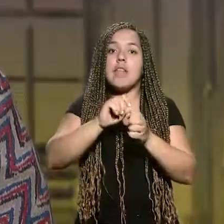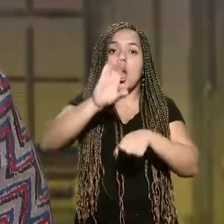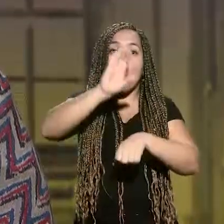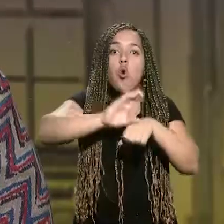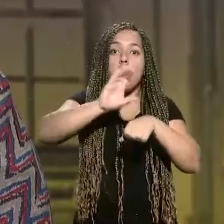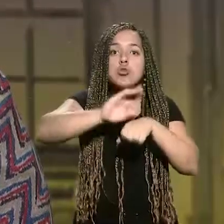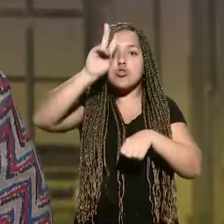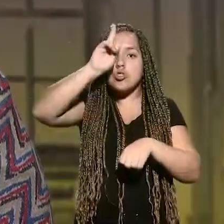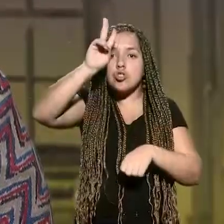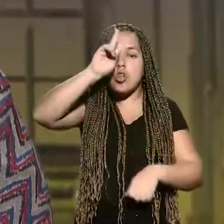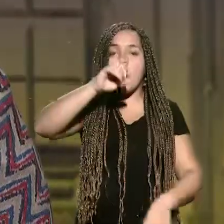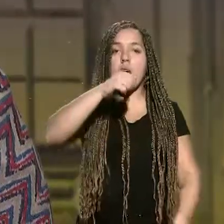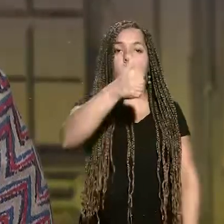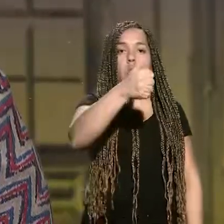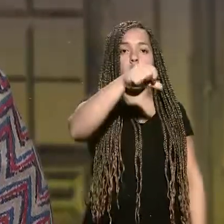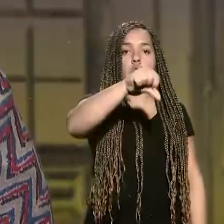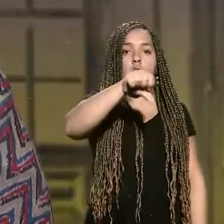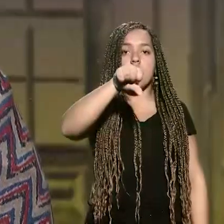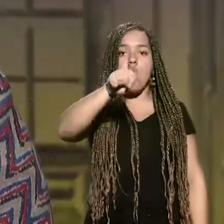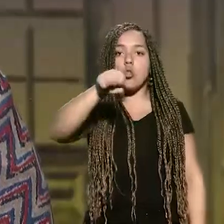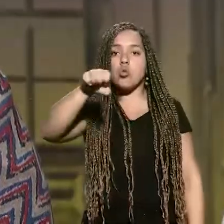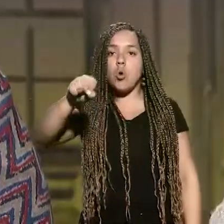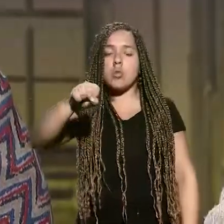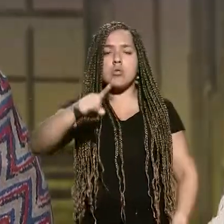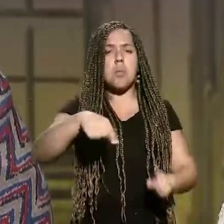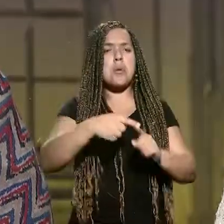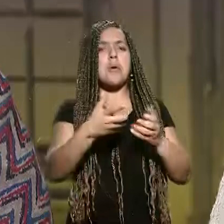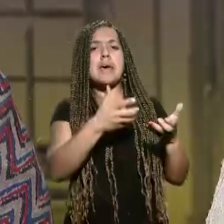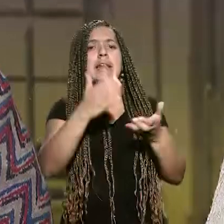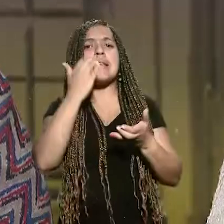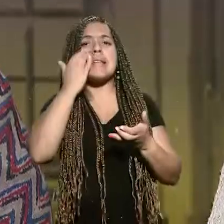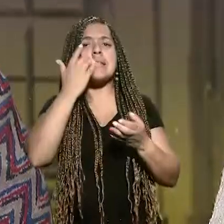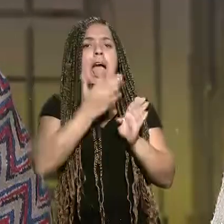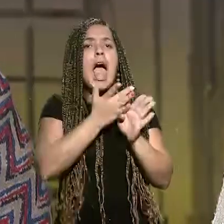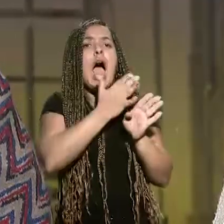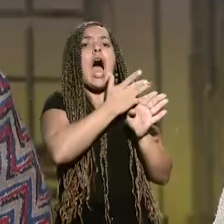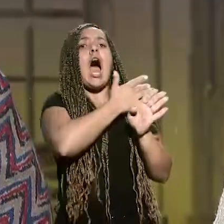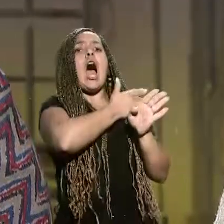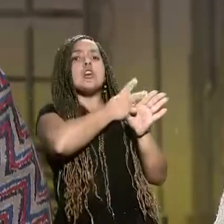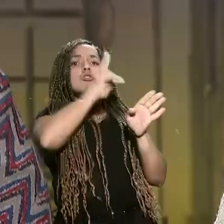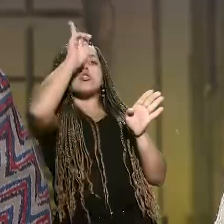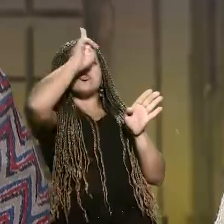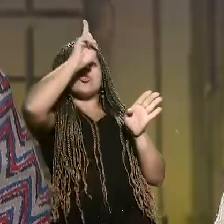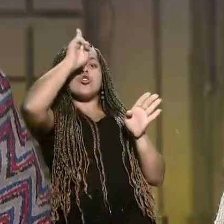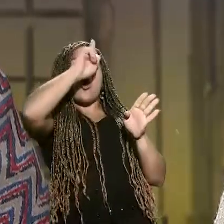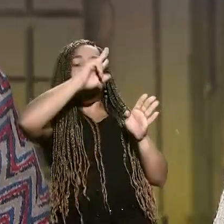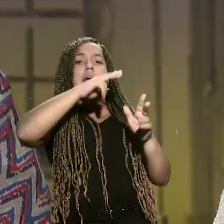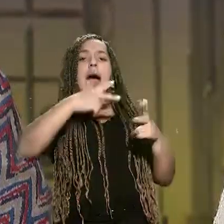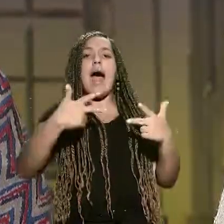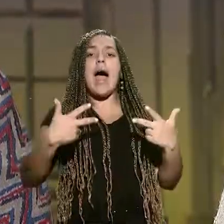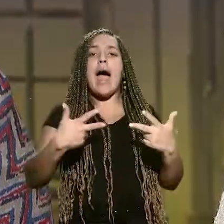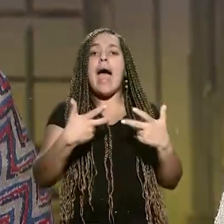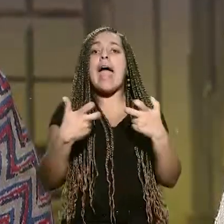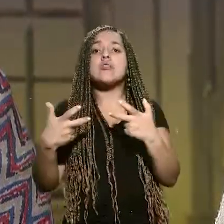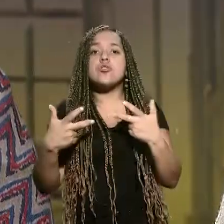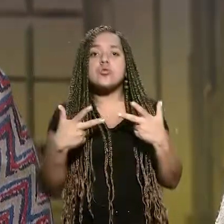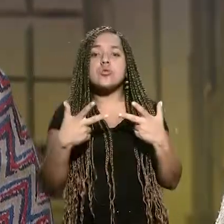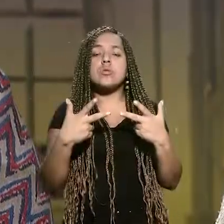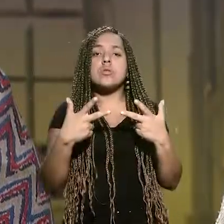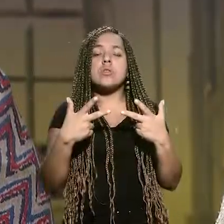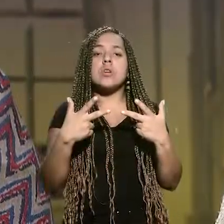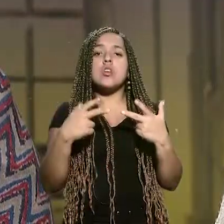História em 88, porque eu queria entender as relações raciais no Brasil. E lá em 88,